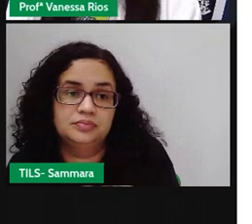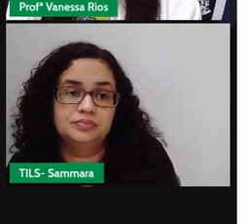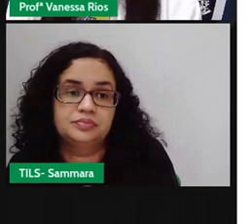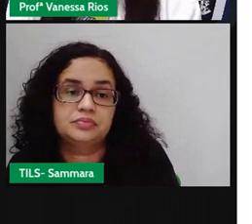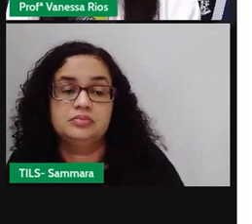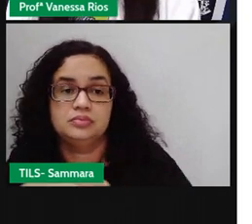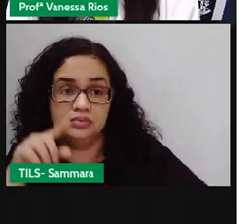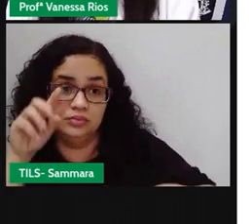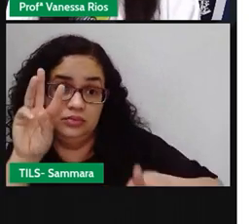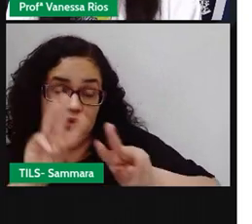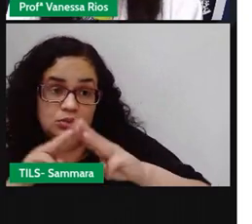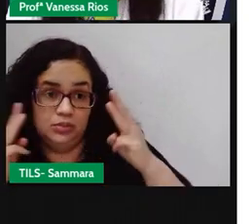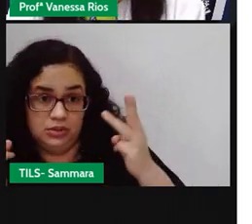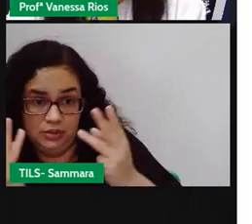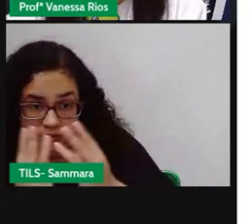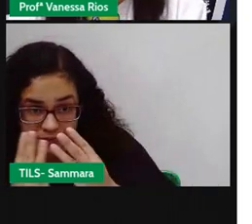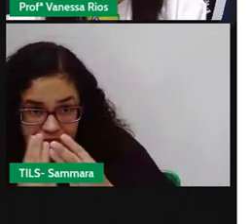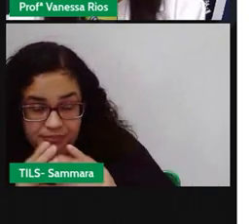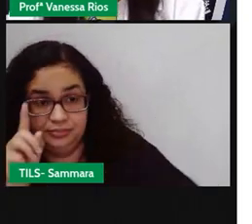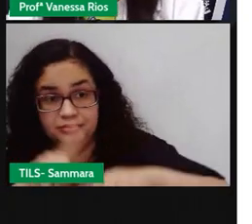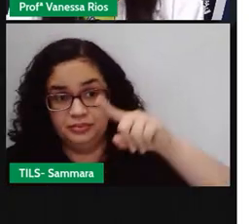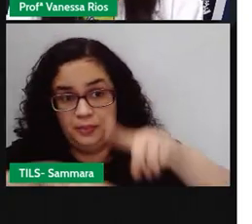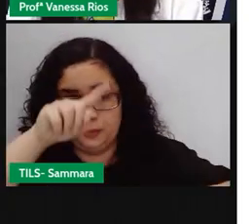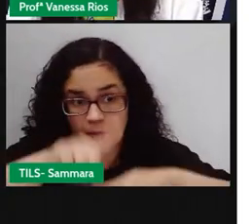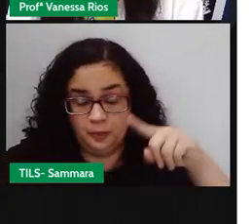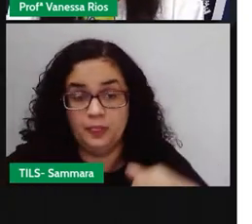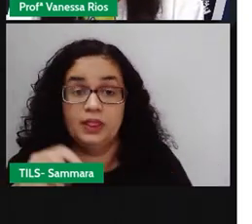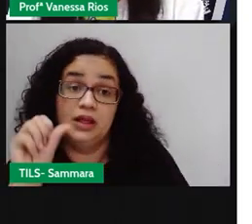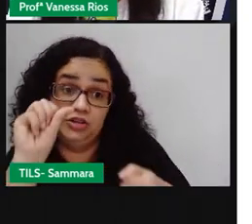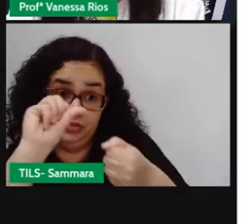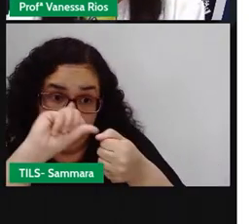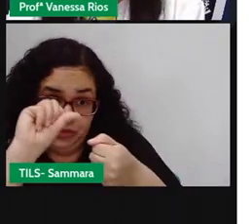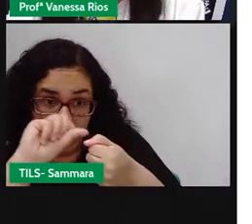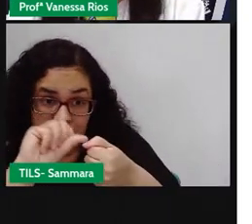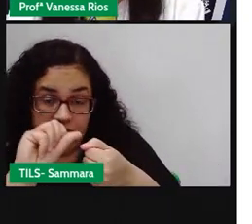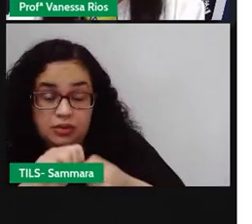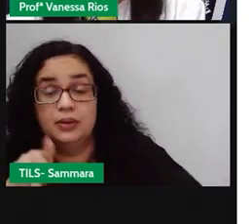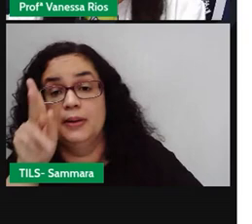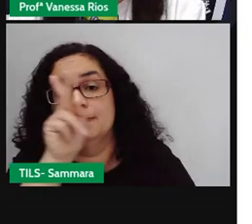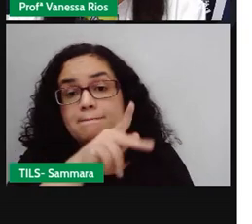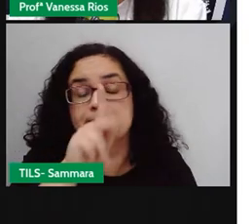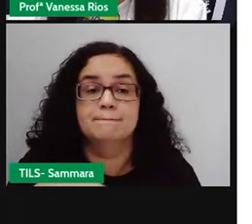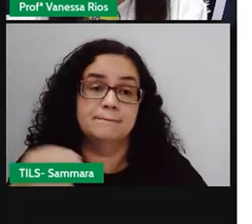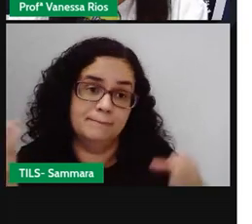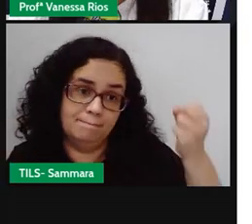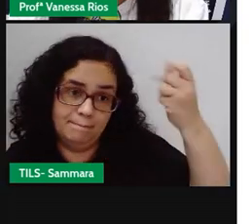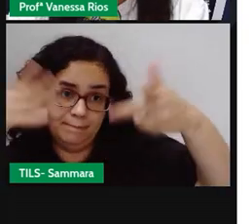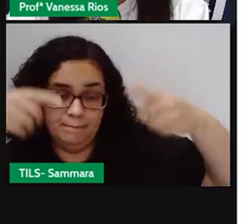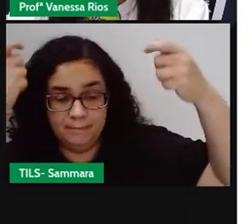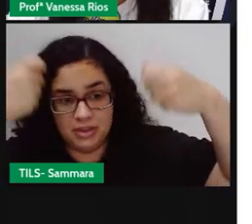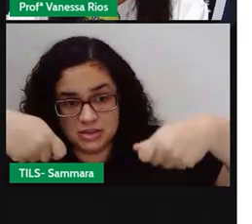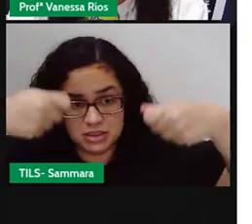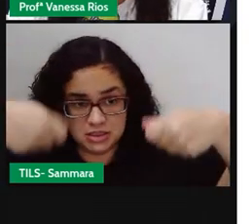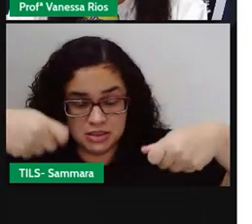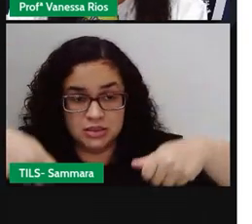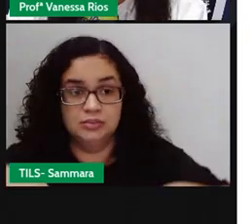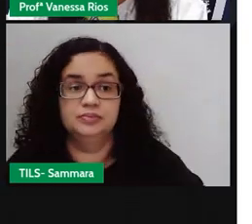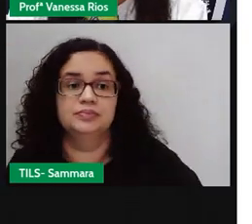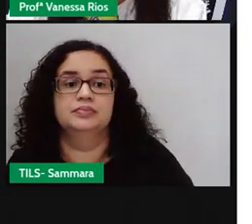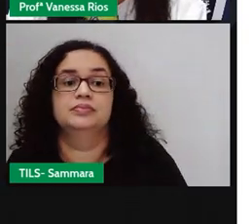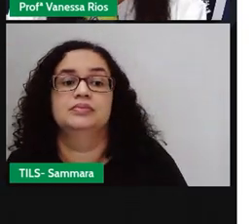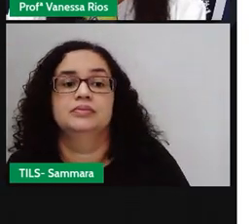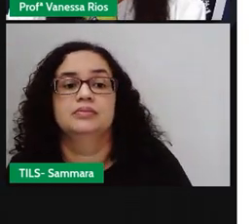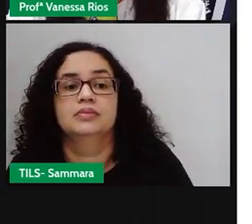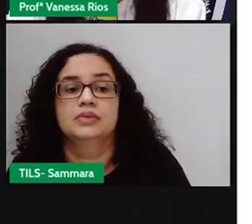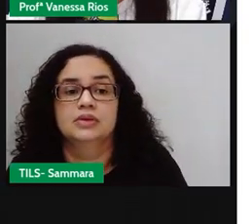já são materiais artificiais, são materiais produzidos, mas como a Pró falou, precisam da